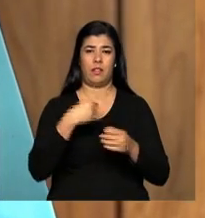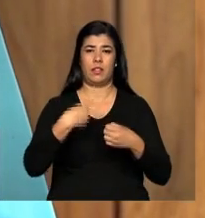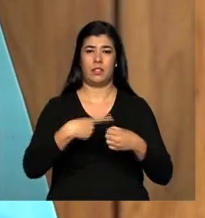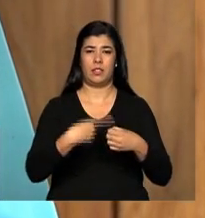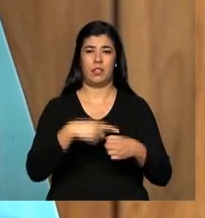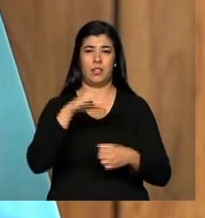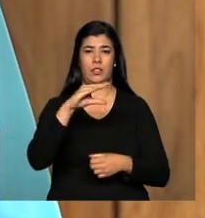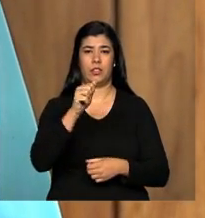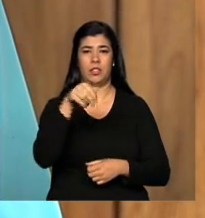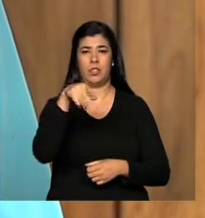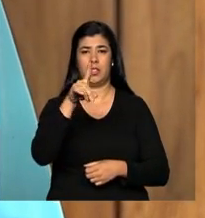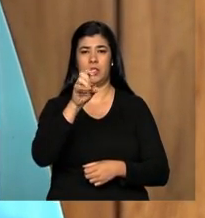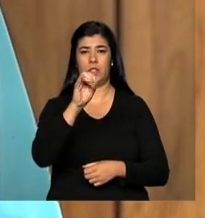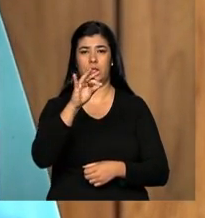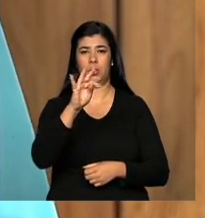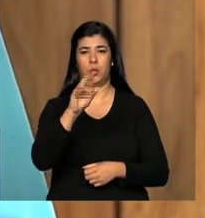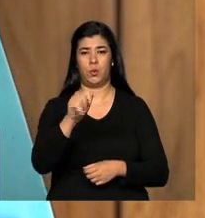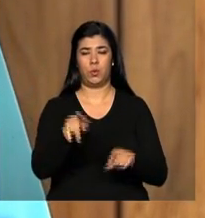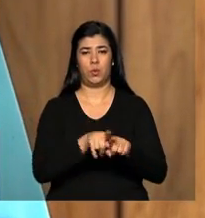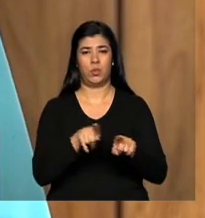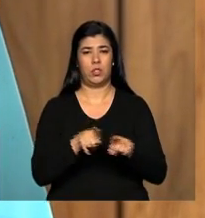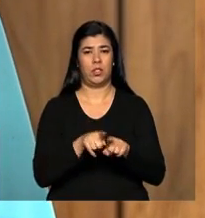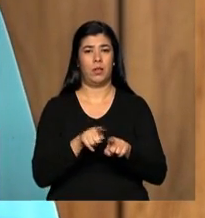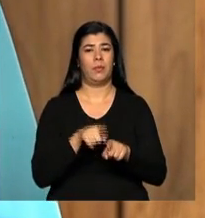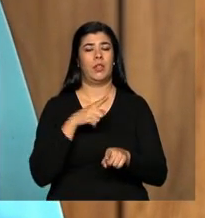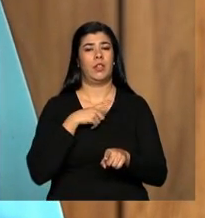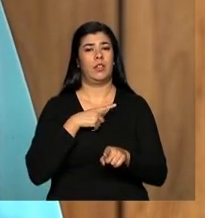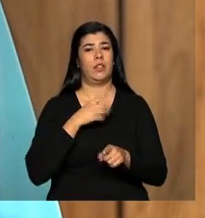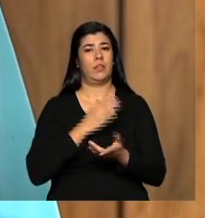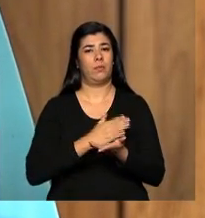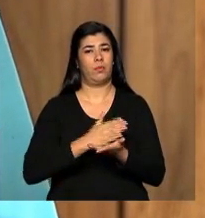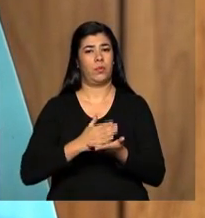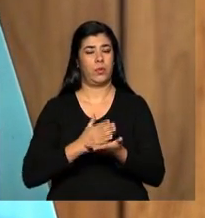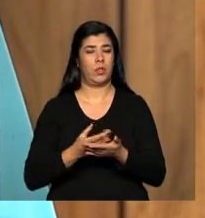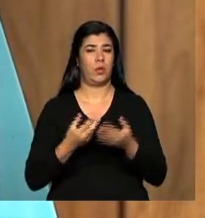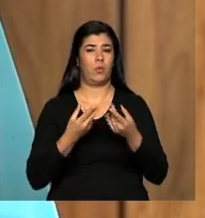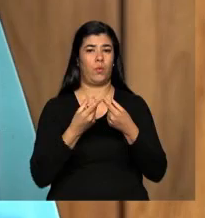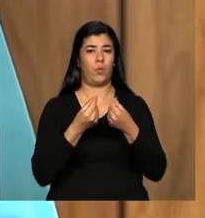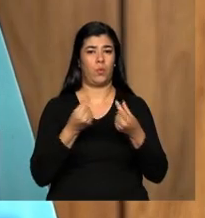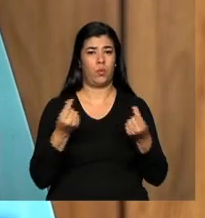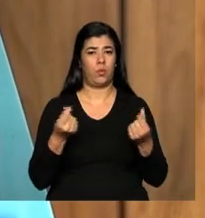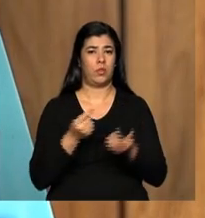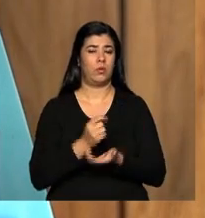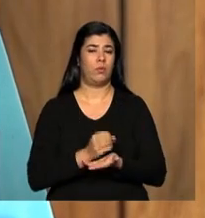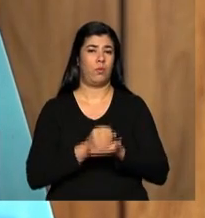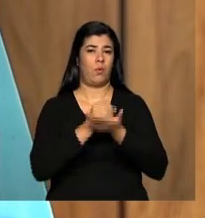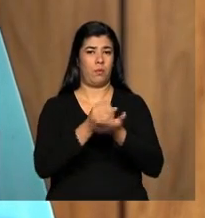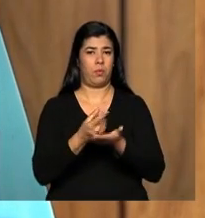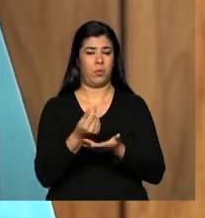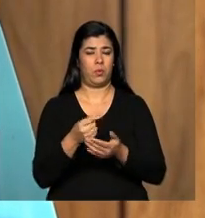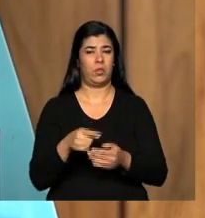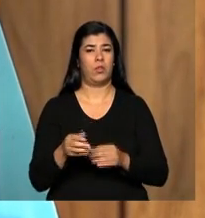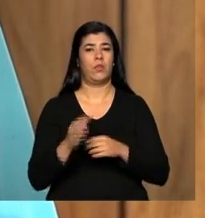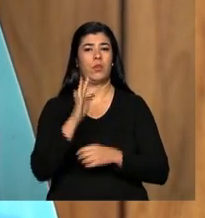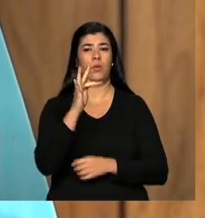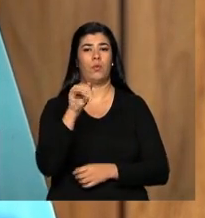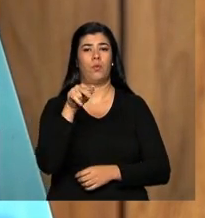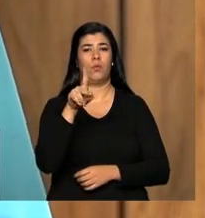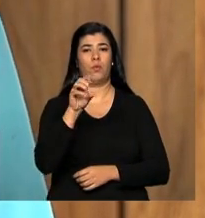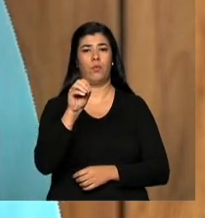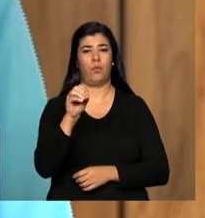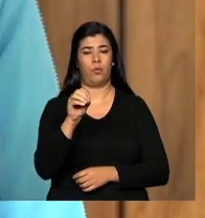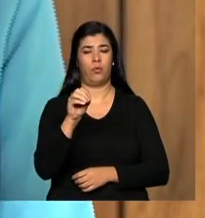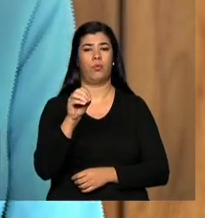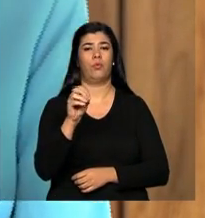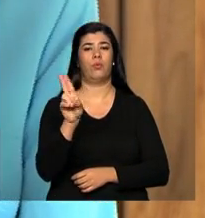financiada, além dos recursos do Uruguai, pelo Fundo de Convergência Estrutural, o FOSEM,